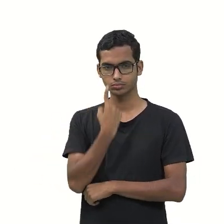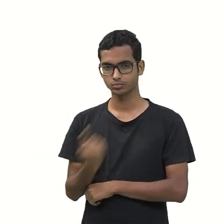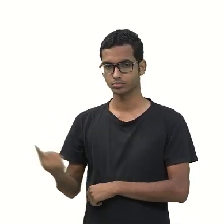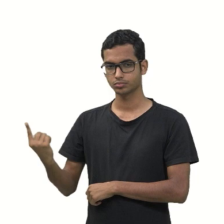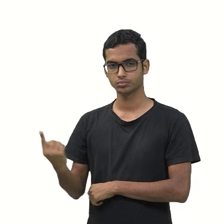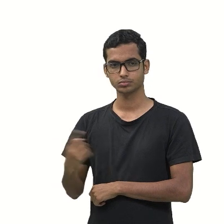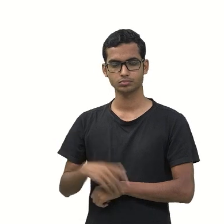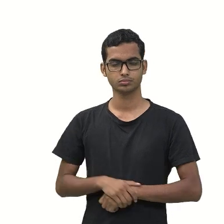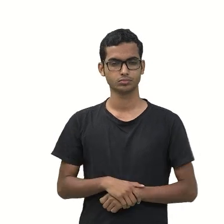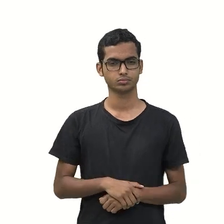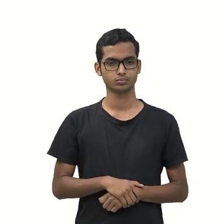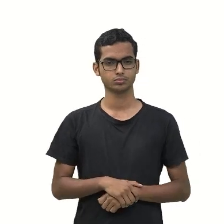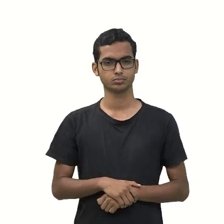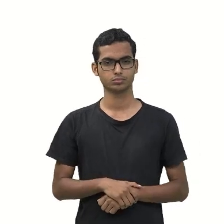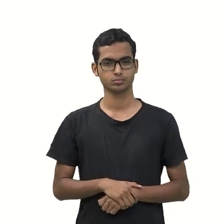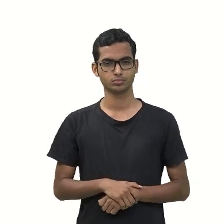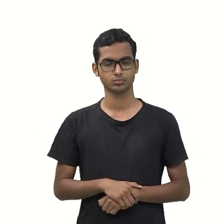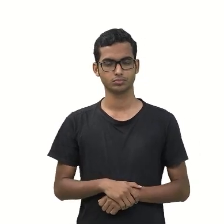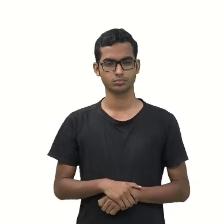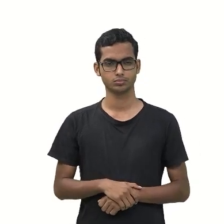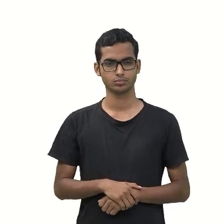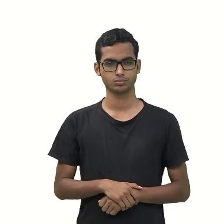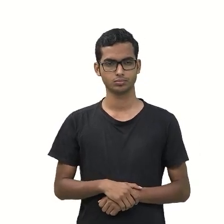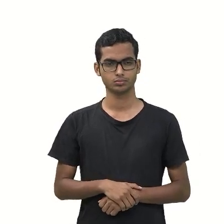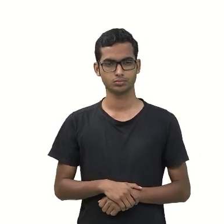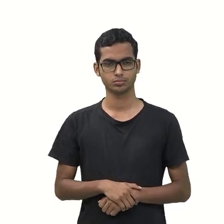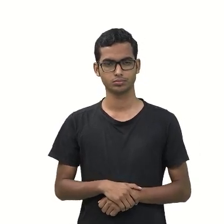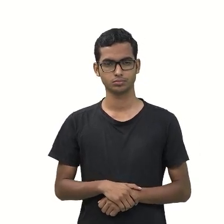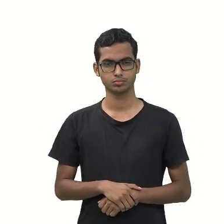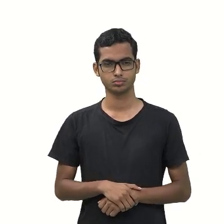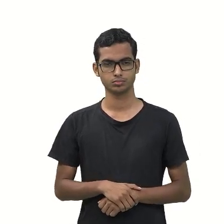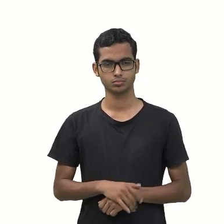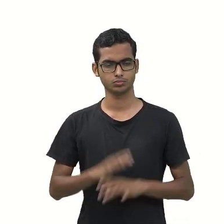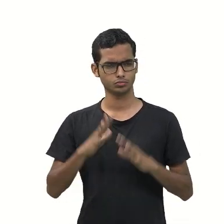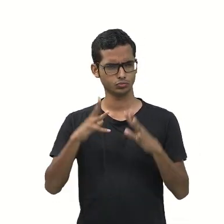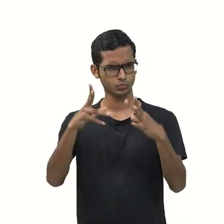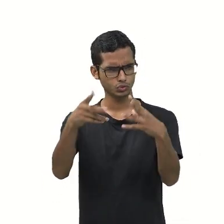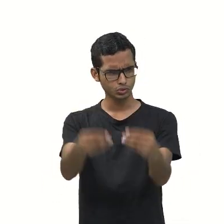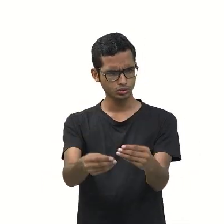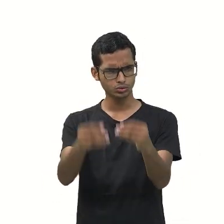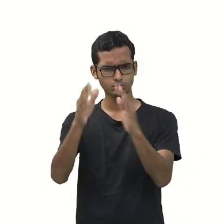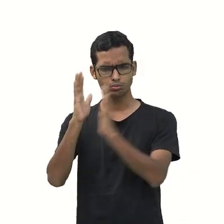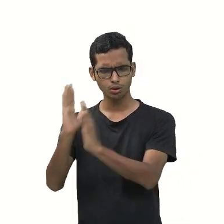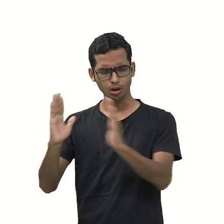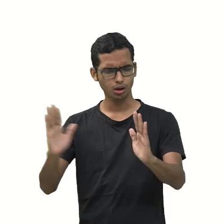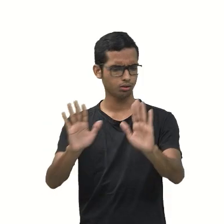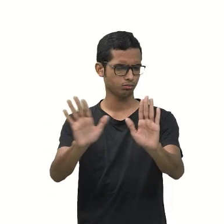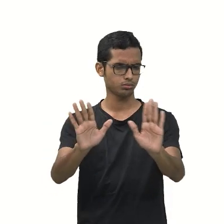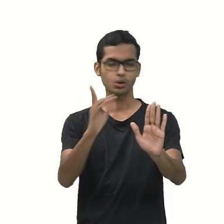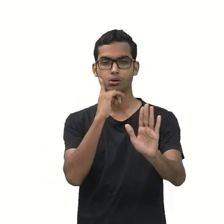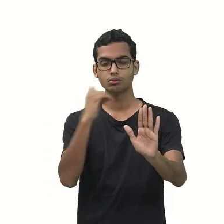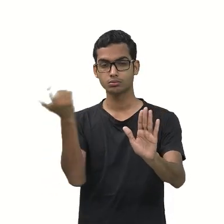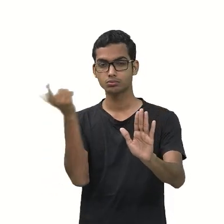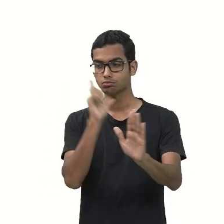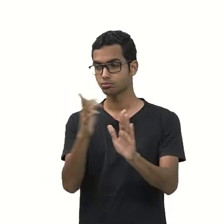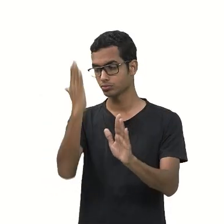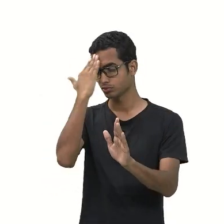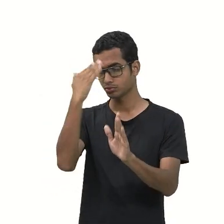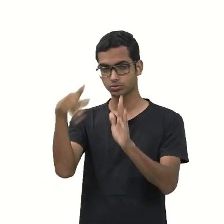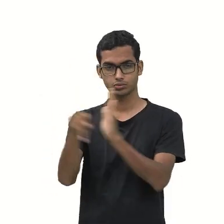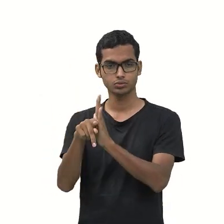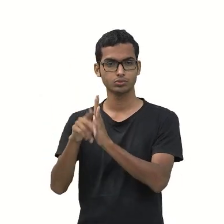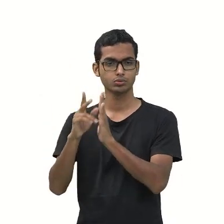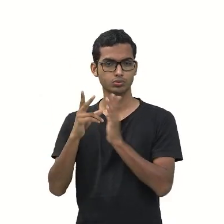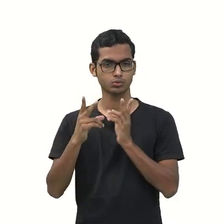é 11, ok? Aqui eu não preciso fazer todos os termos, a gente já viu que ele é uma sequência